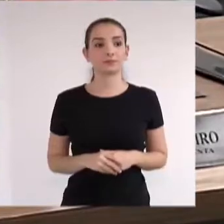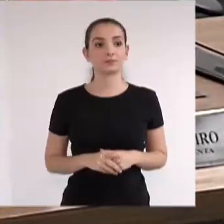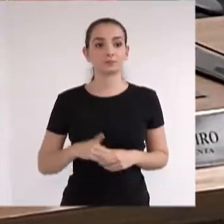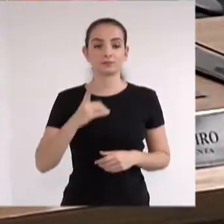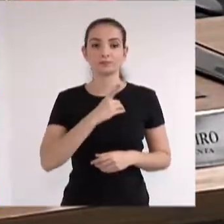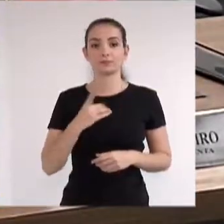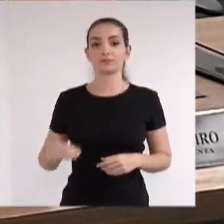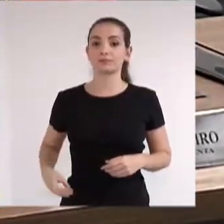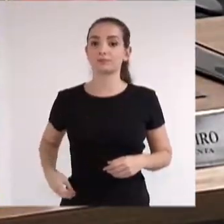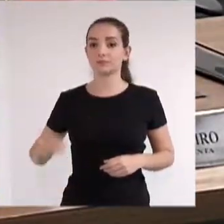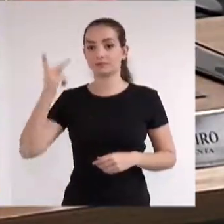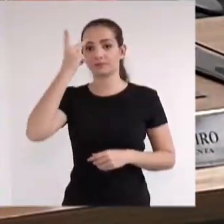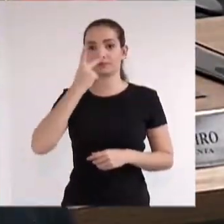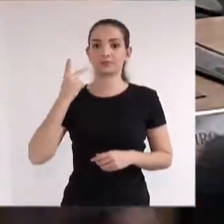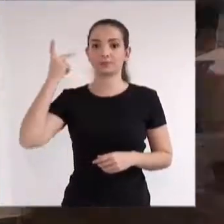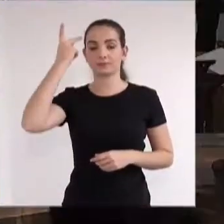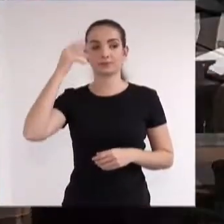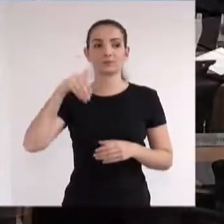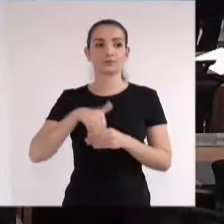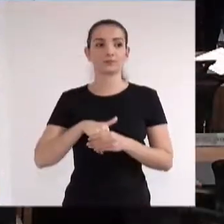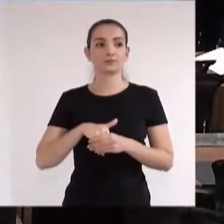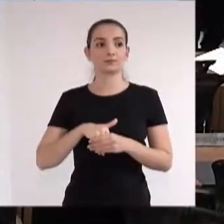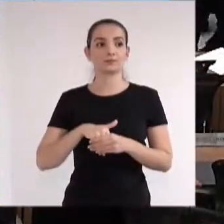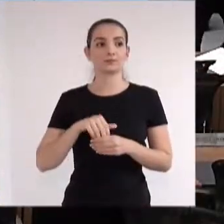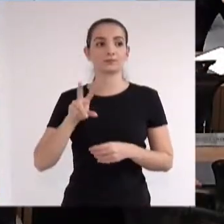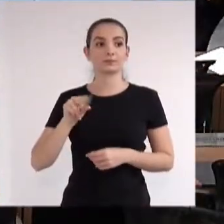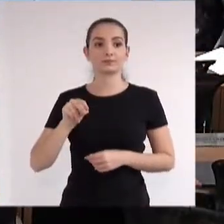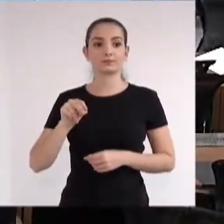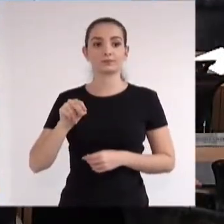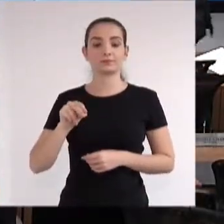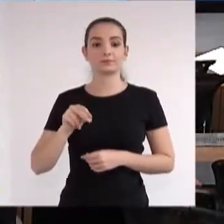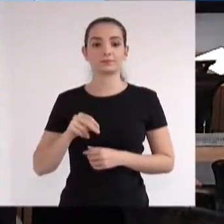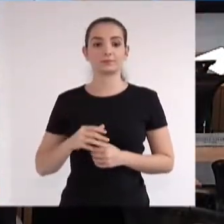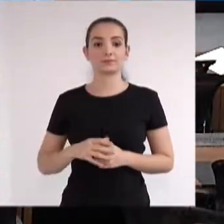Maurício Picarelli. Deputado Maurício Picarelli vota não.